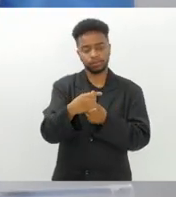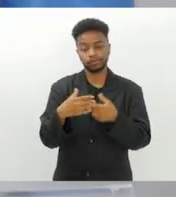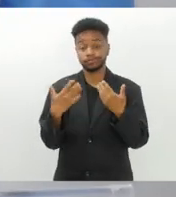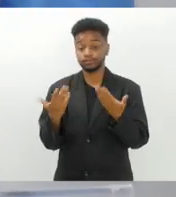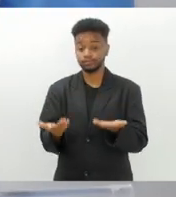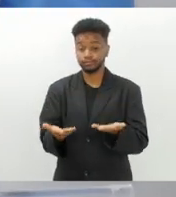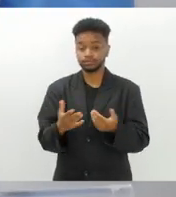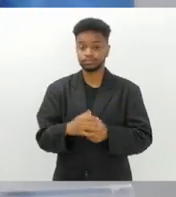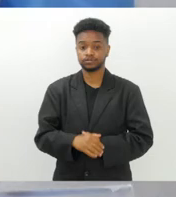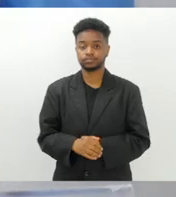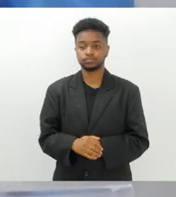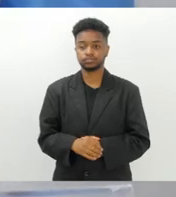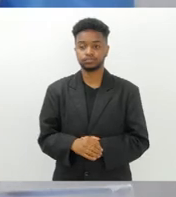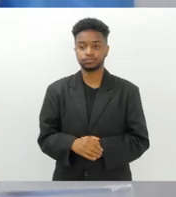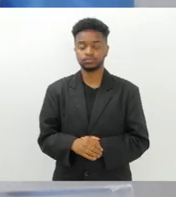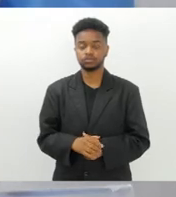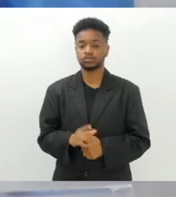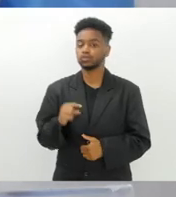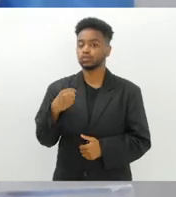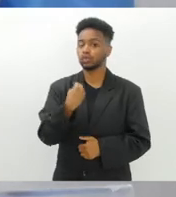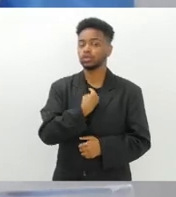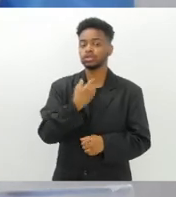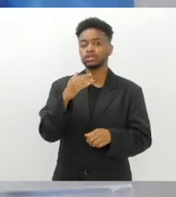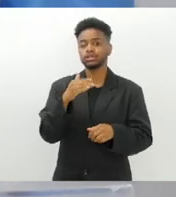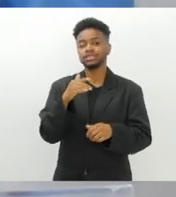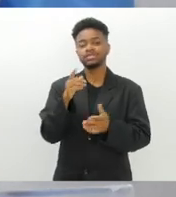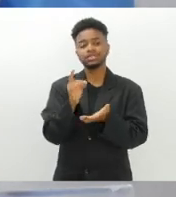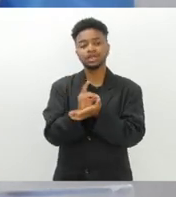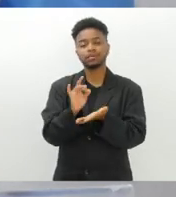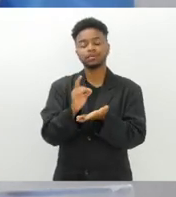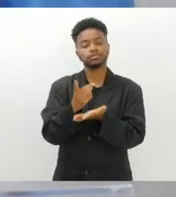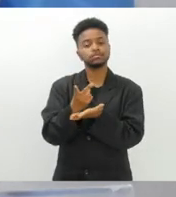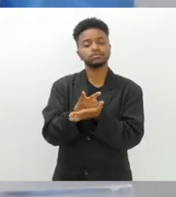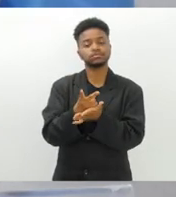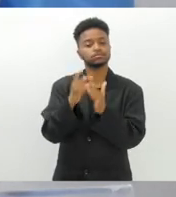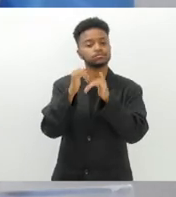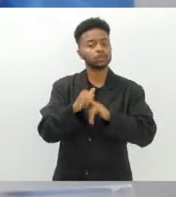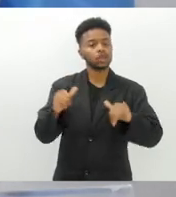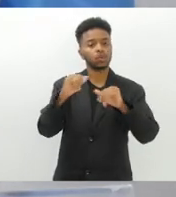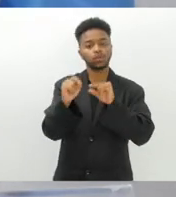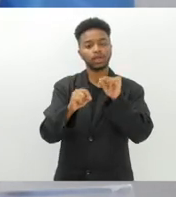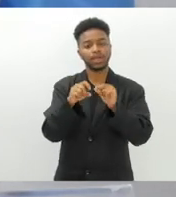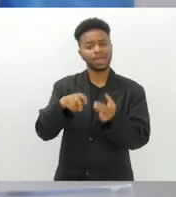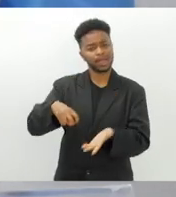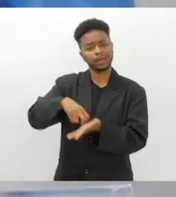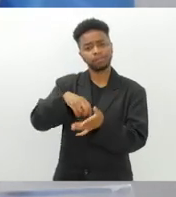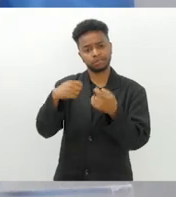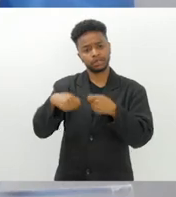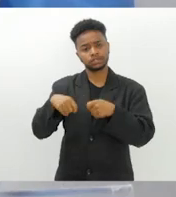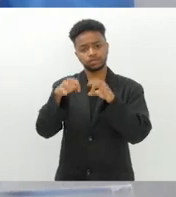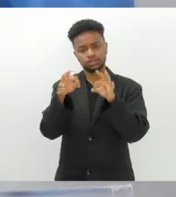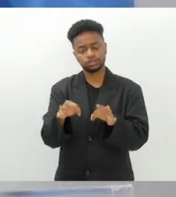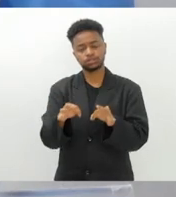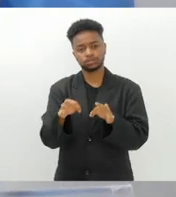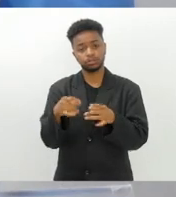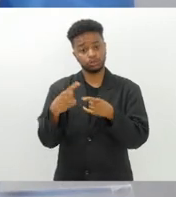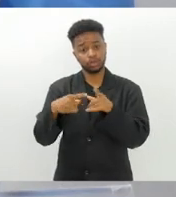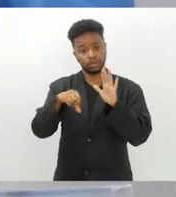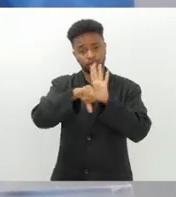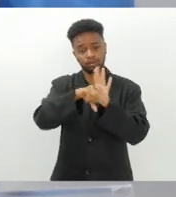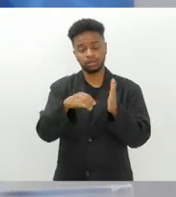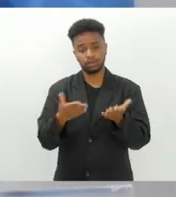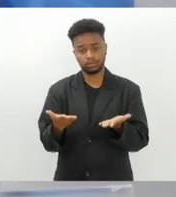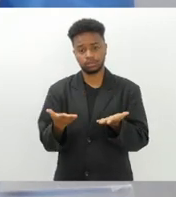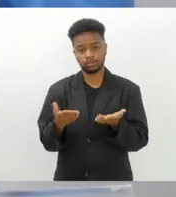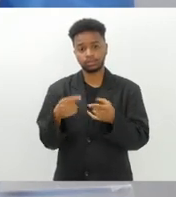E nós sempre chamamos a atenção que a punição é necessária, que é um crime.